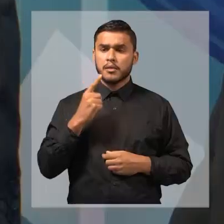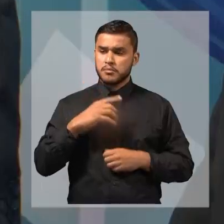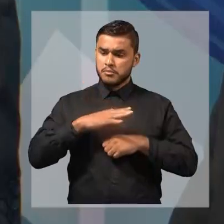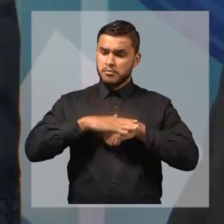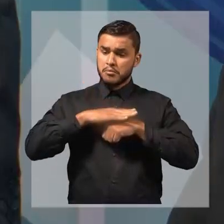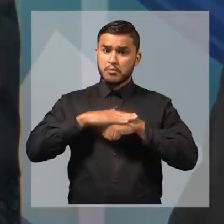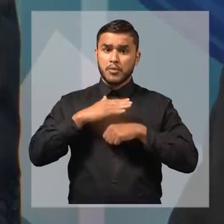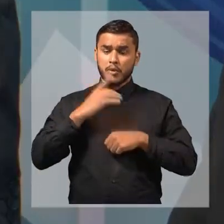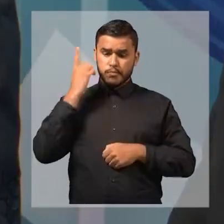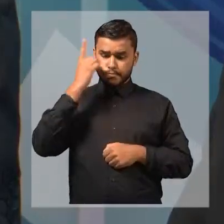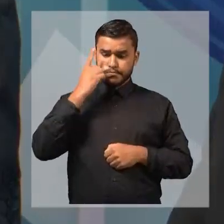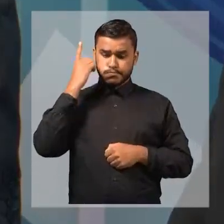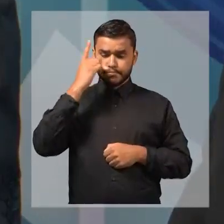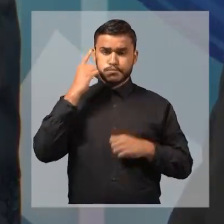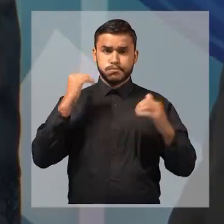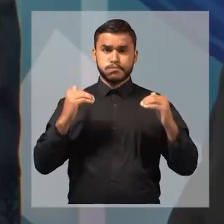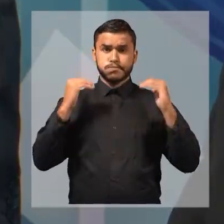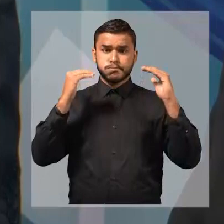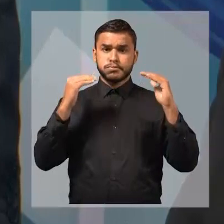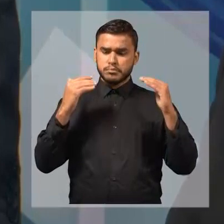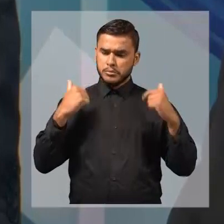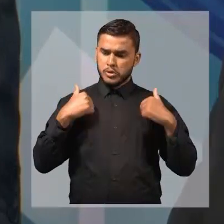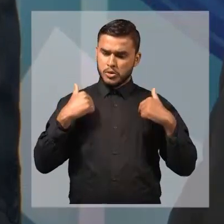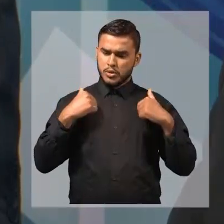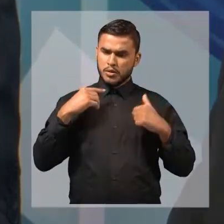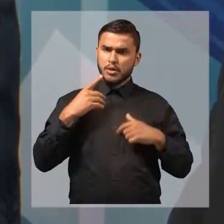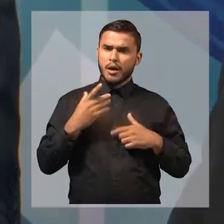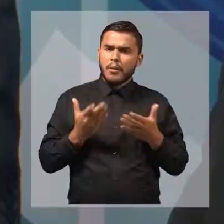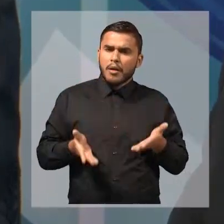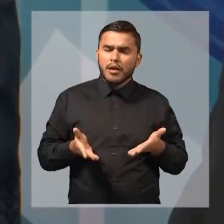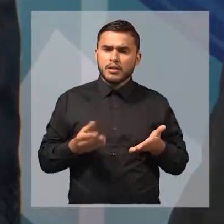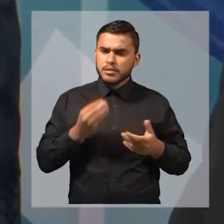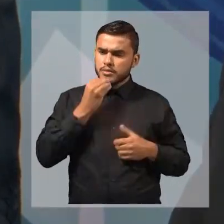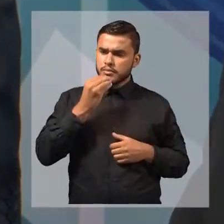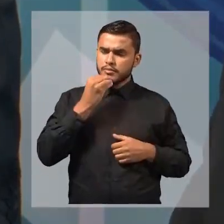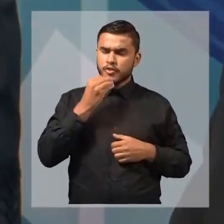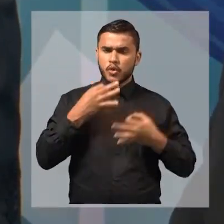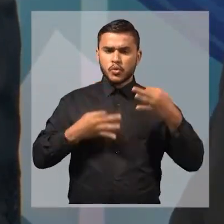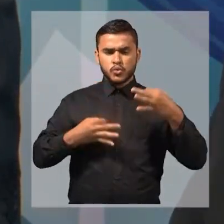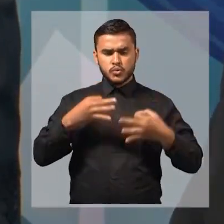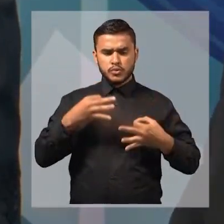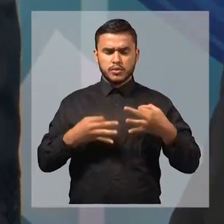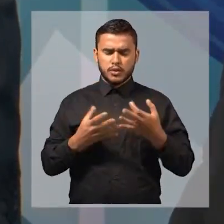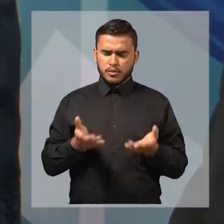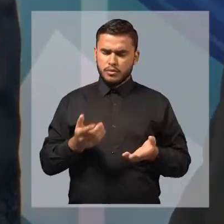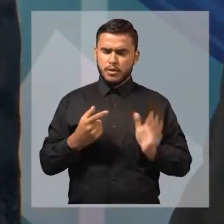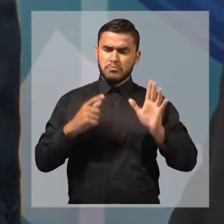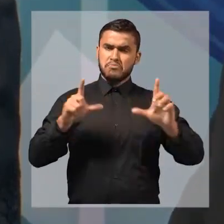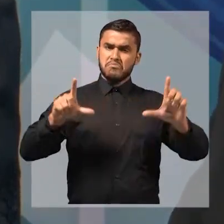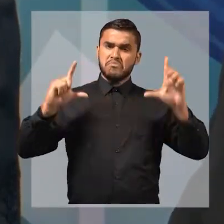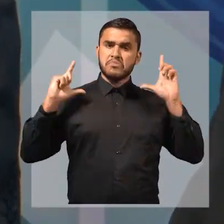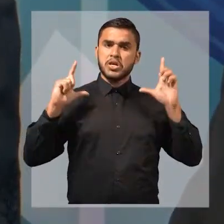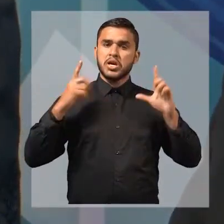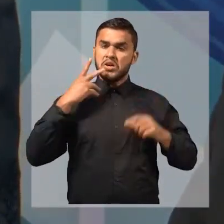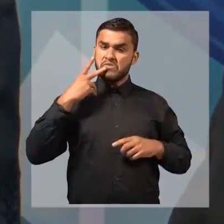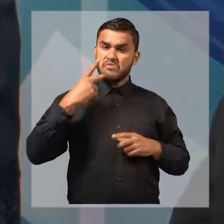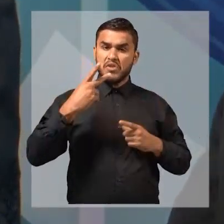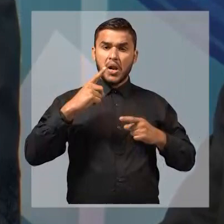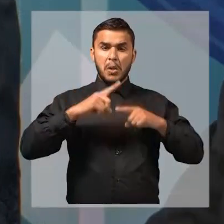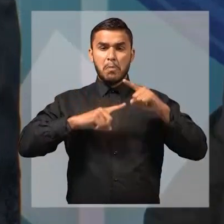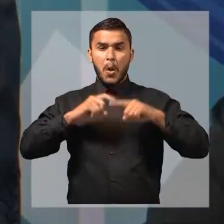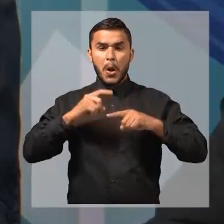próprio tem um papel importante dessa instituição, é capaz de fazer uma coisa dessa natureza, né?